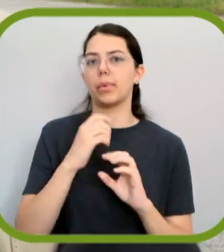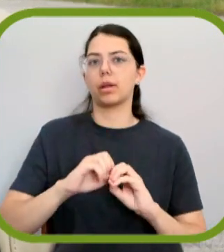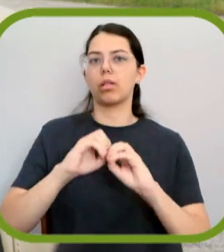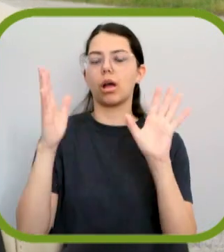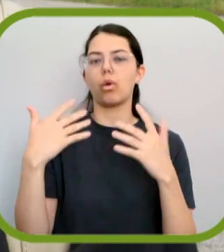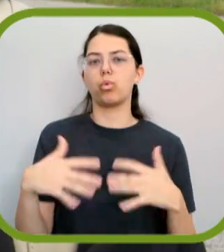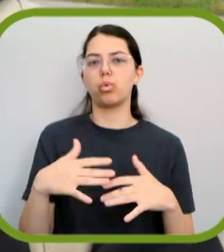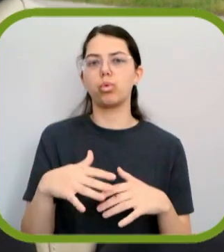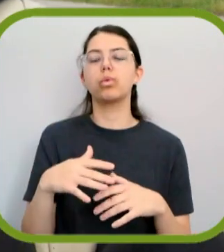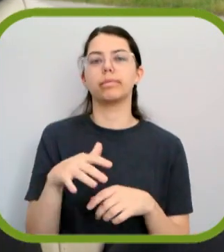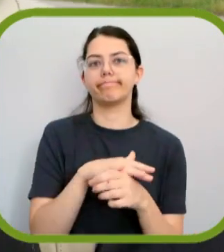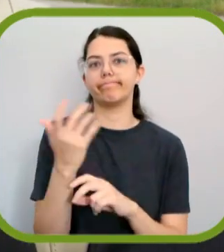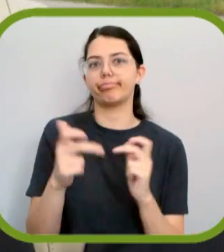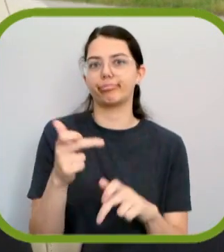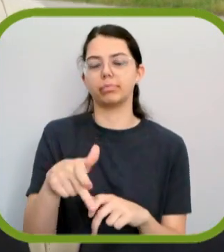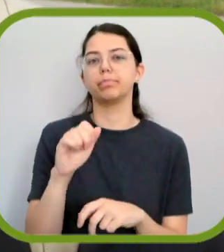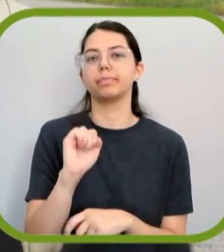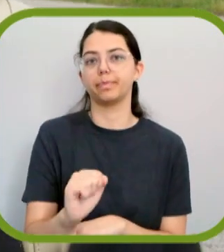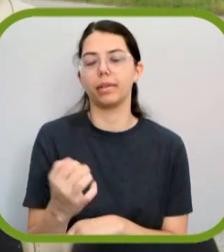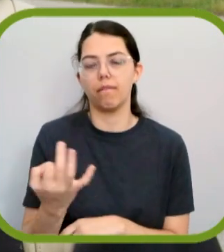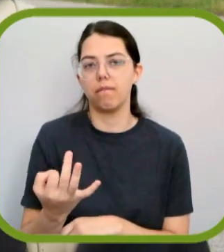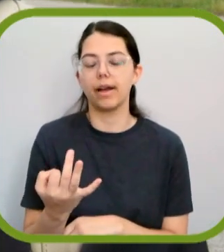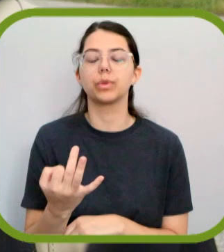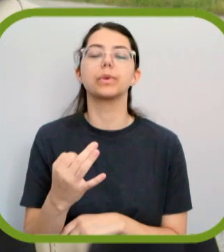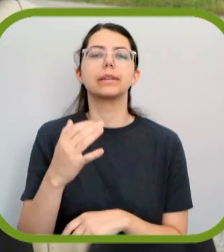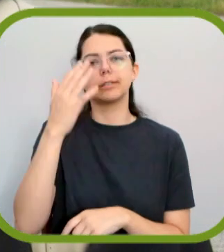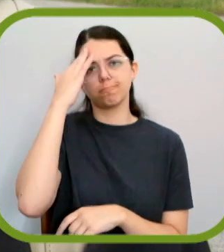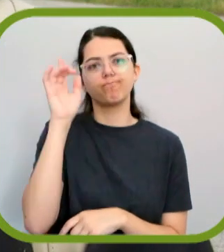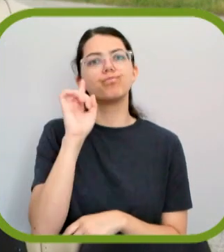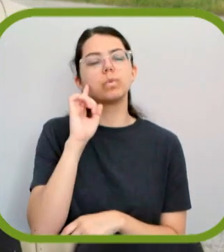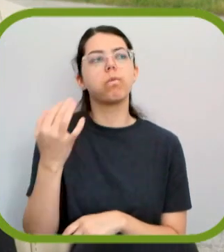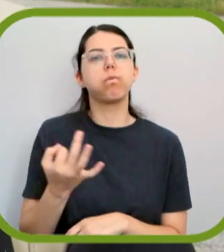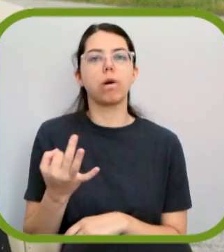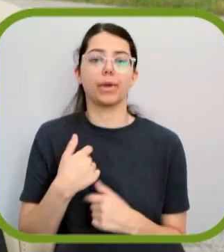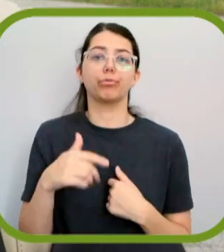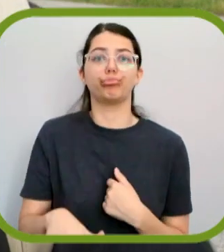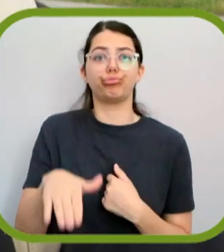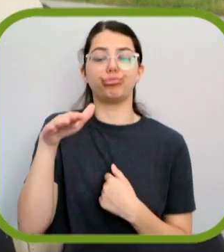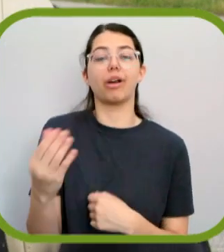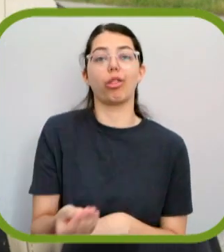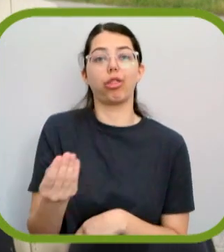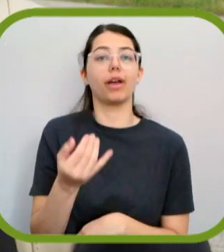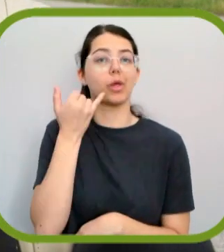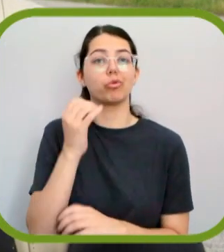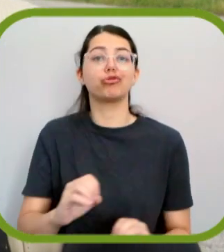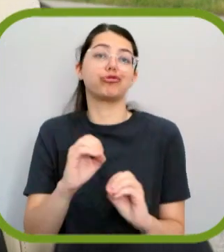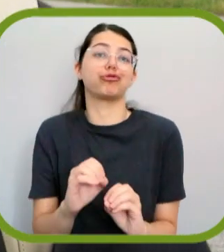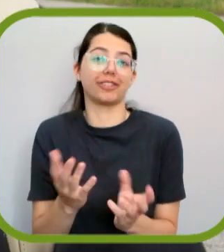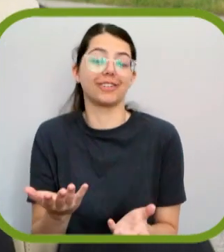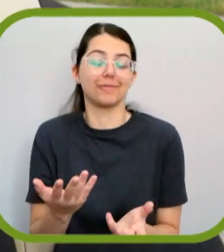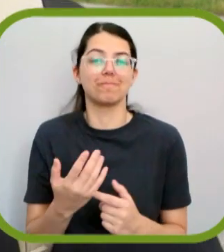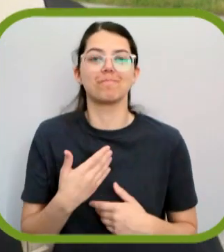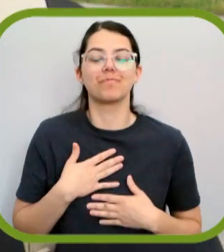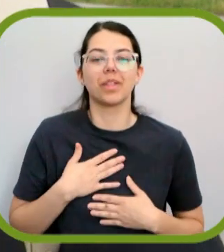isso também ajudou imenso a perceber esses dramas que estão a acontecer. E acho que é importante, também falo porque cresci numa